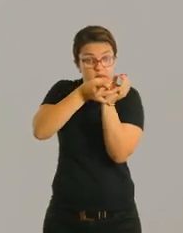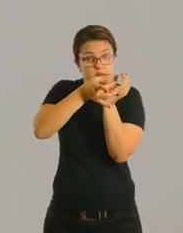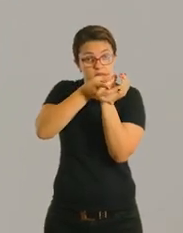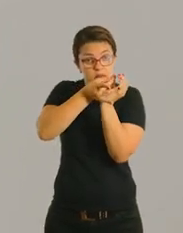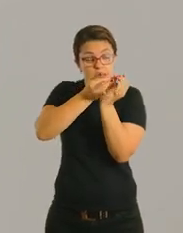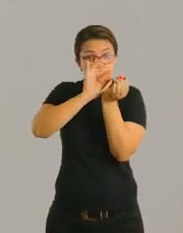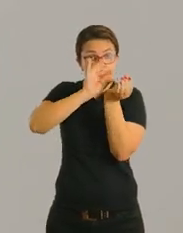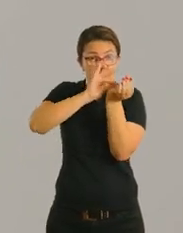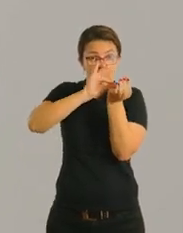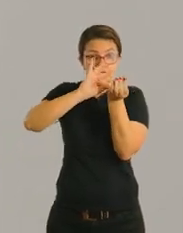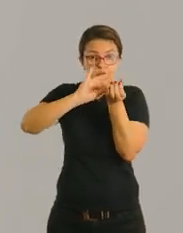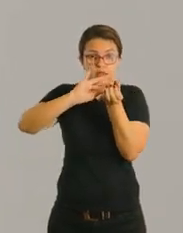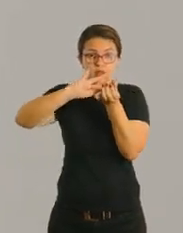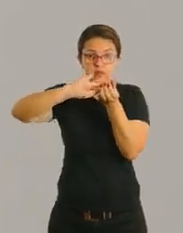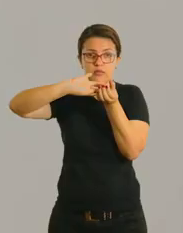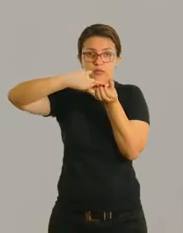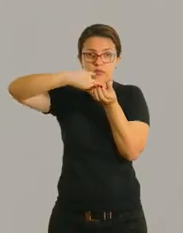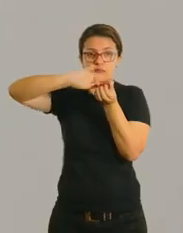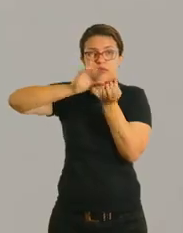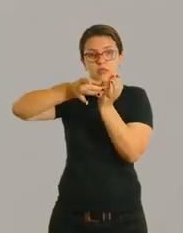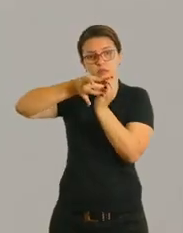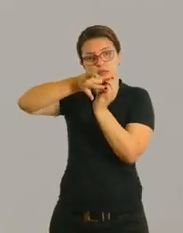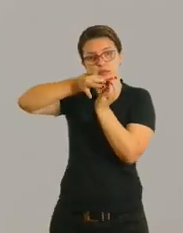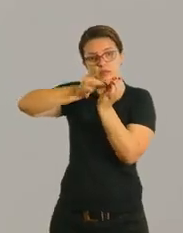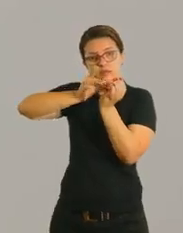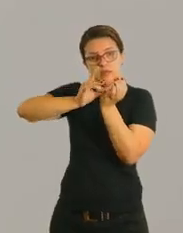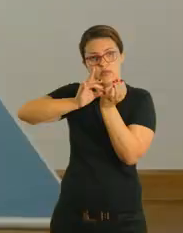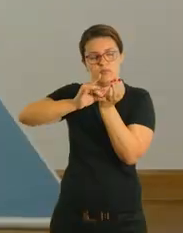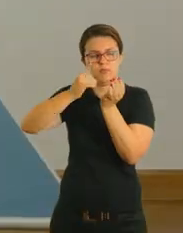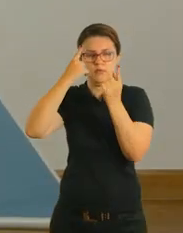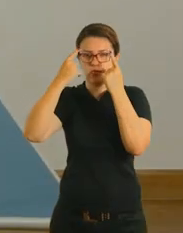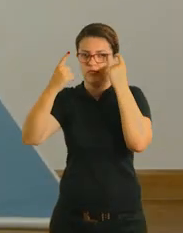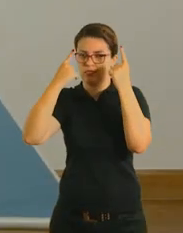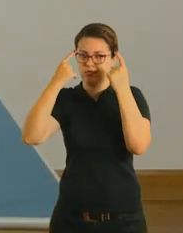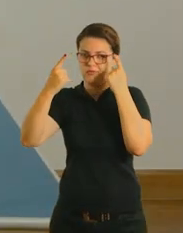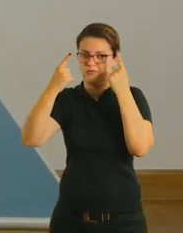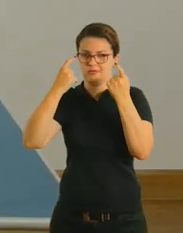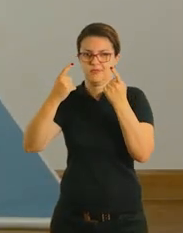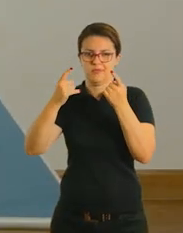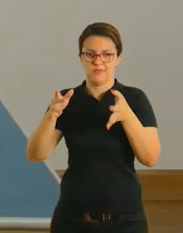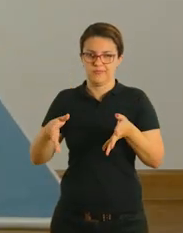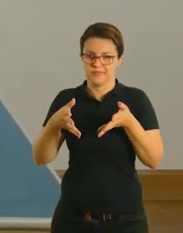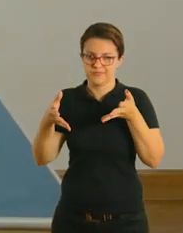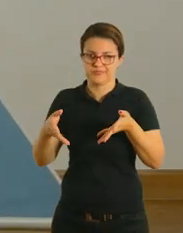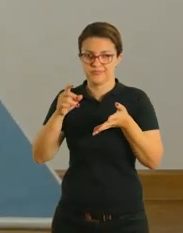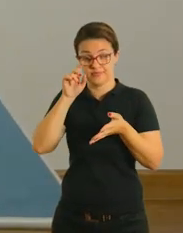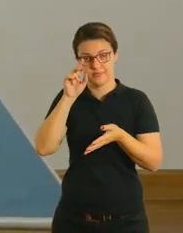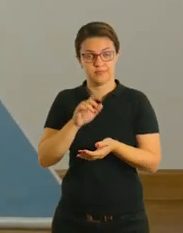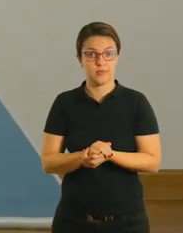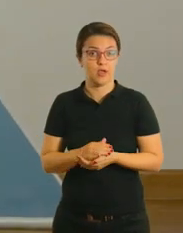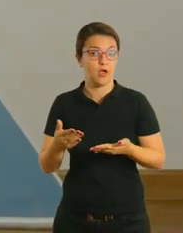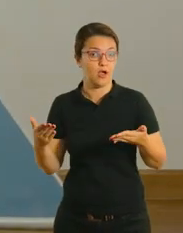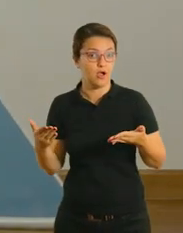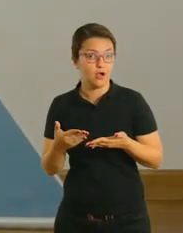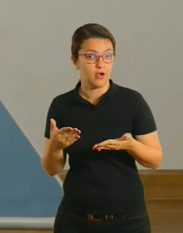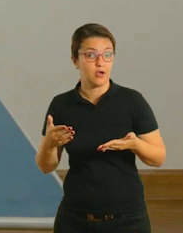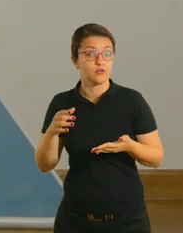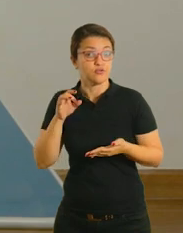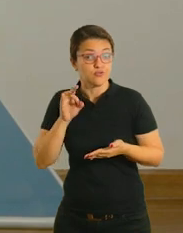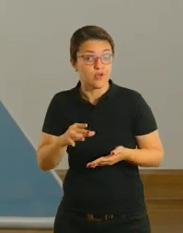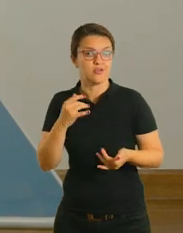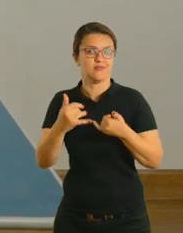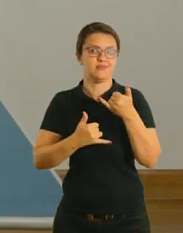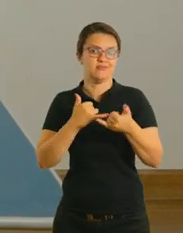vai colando um a um. Usem e abusem da imaginação. E por último, aí agora é